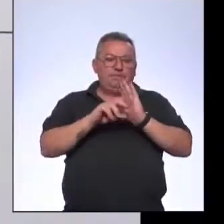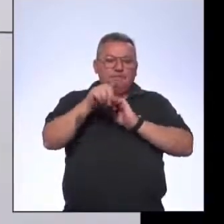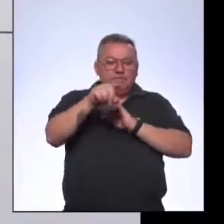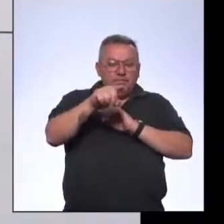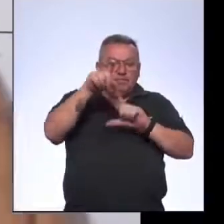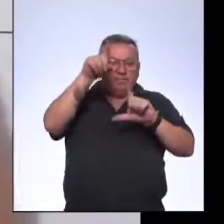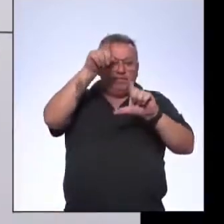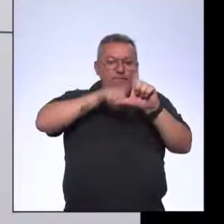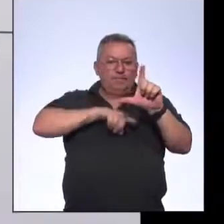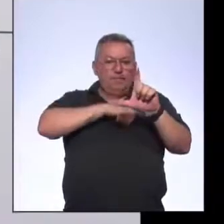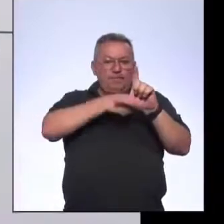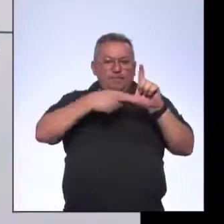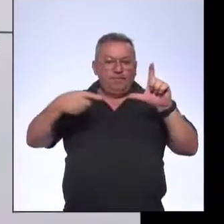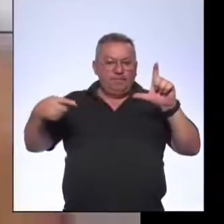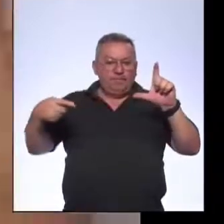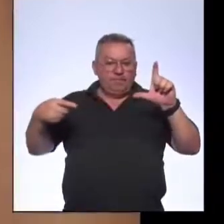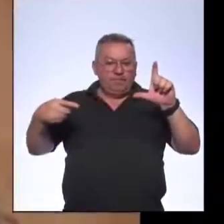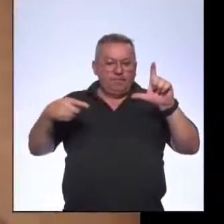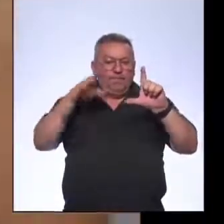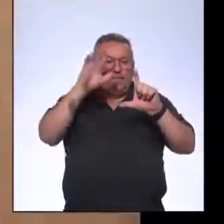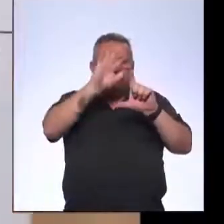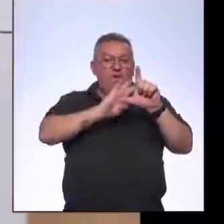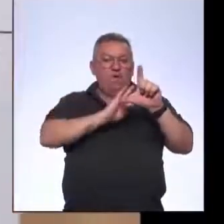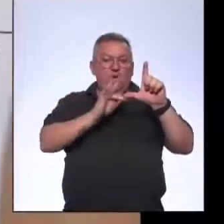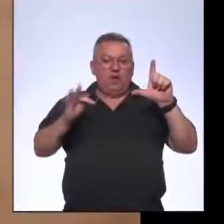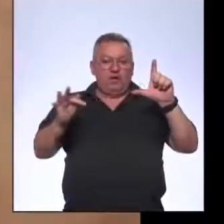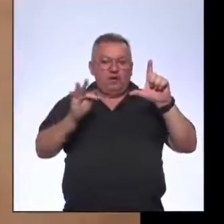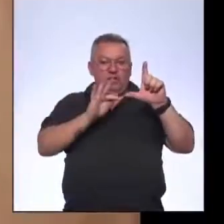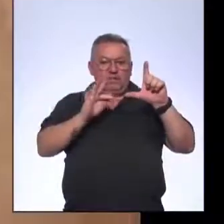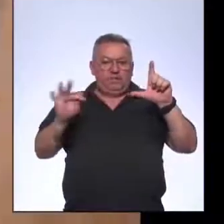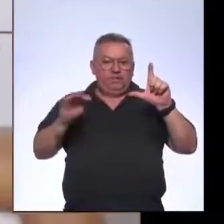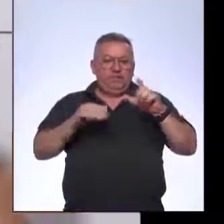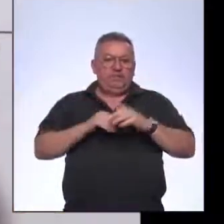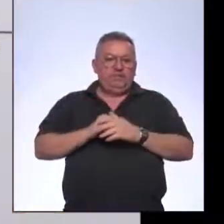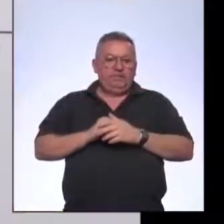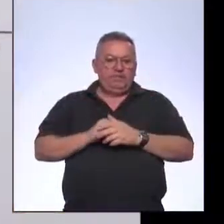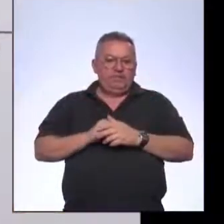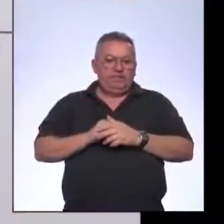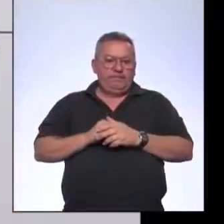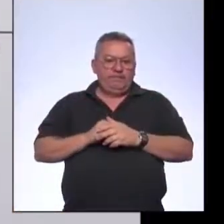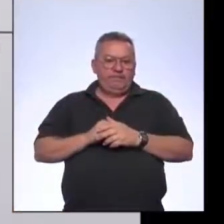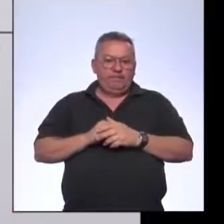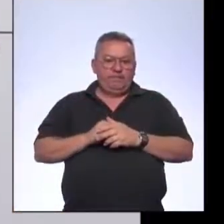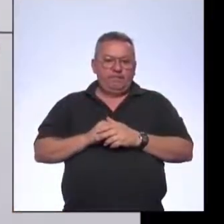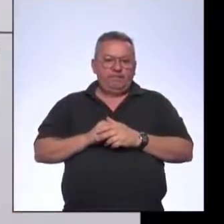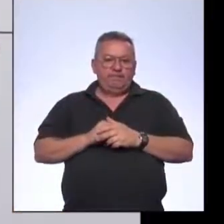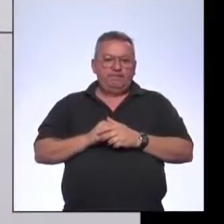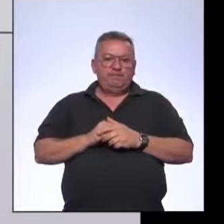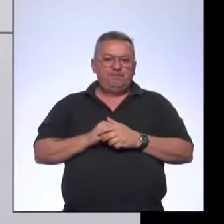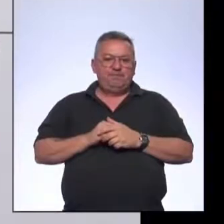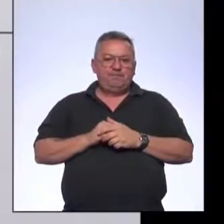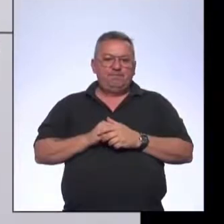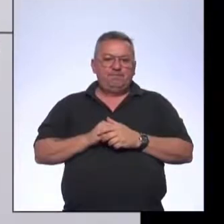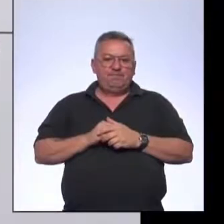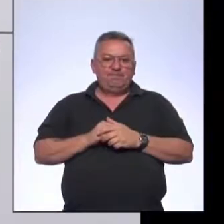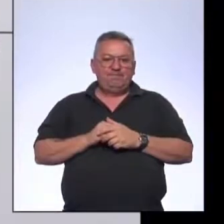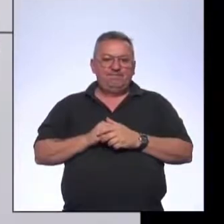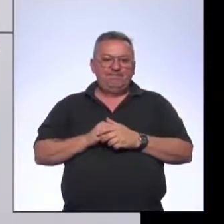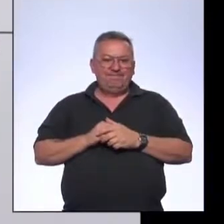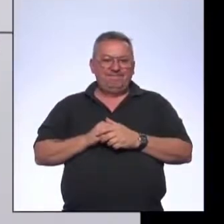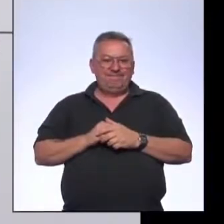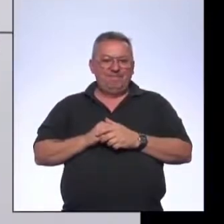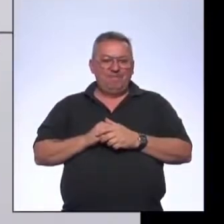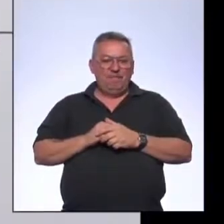no gráfico que eu coloquei aqui do lado para vocês pegar uma outra caneta aqui é a caneta Verde e é